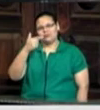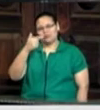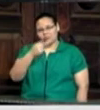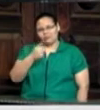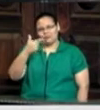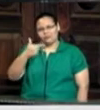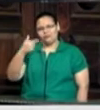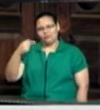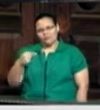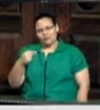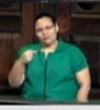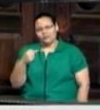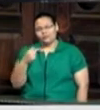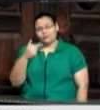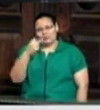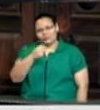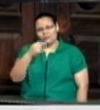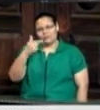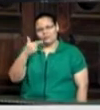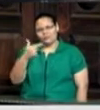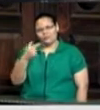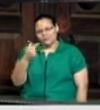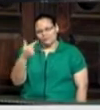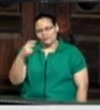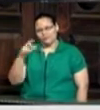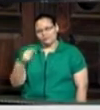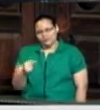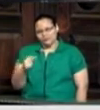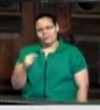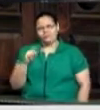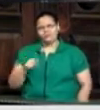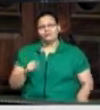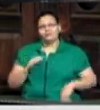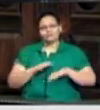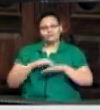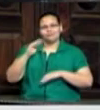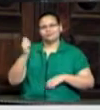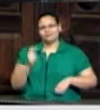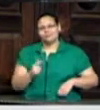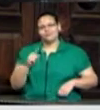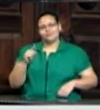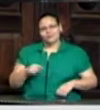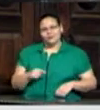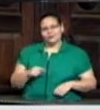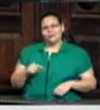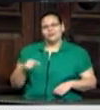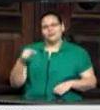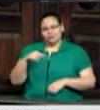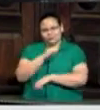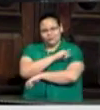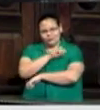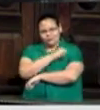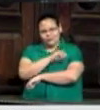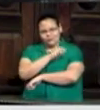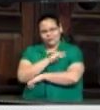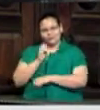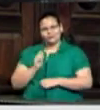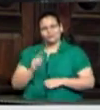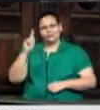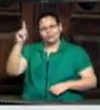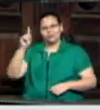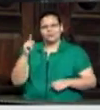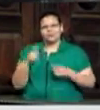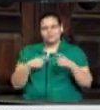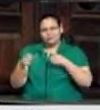727 vezes superior ao do soldado que participou da guerra do Golfo Pérsico, da guerra